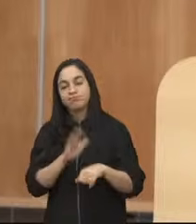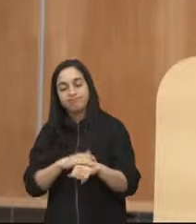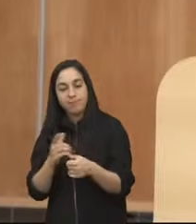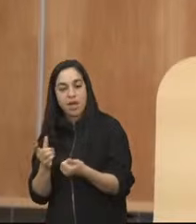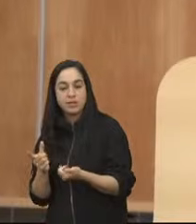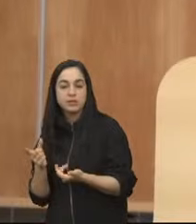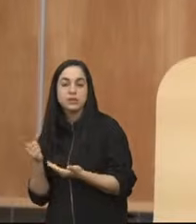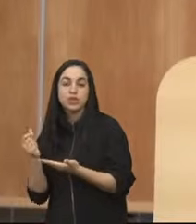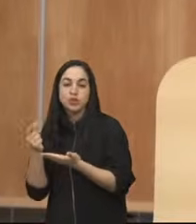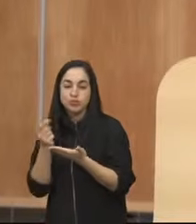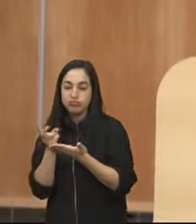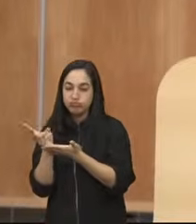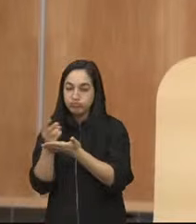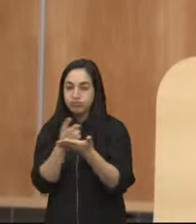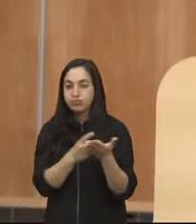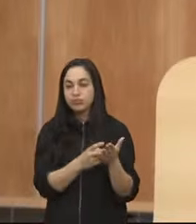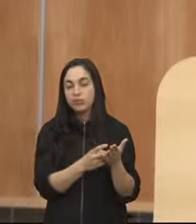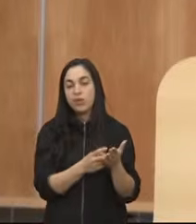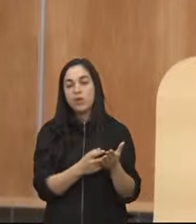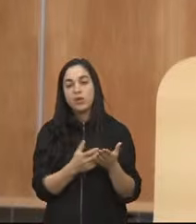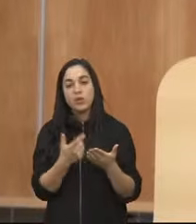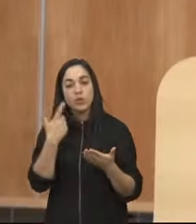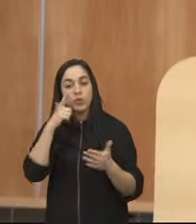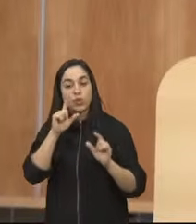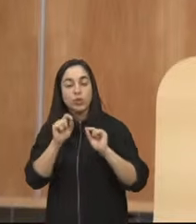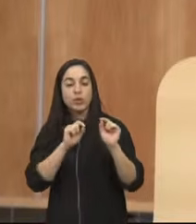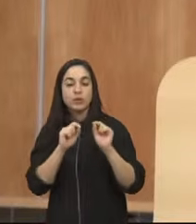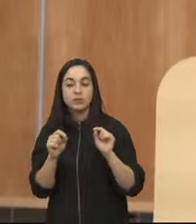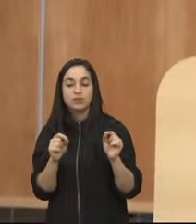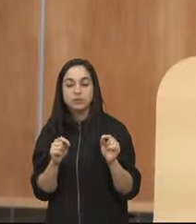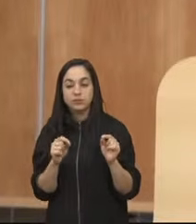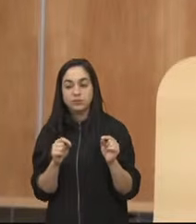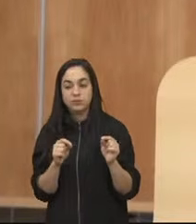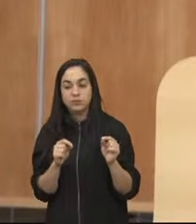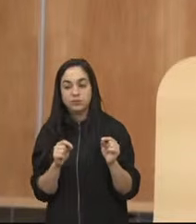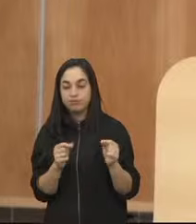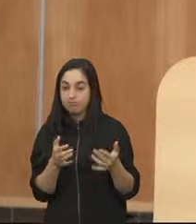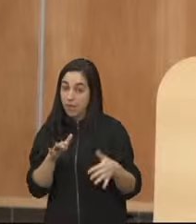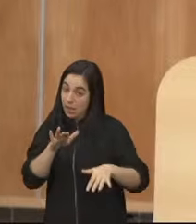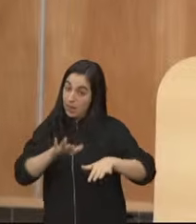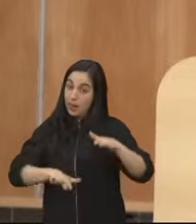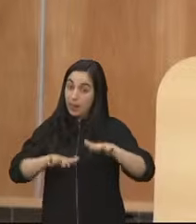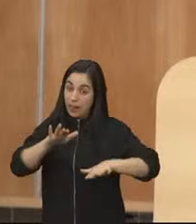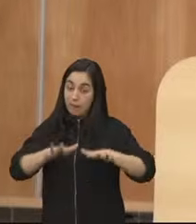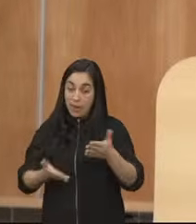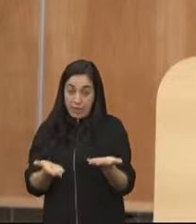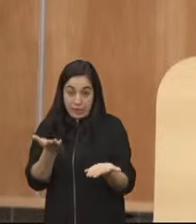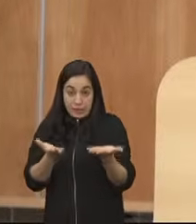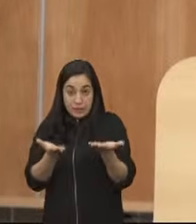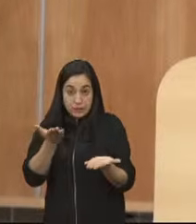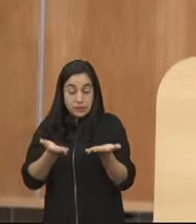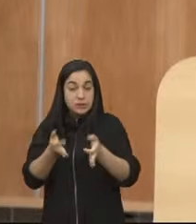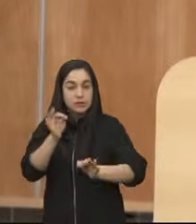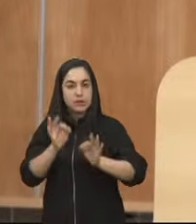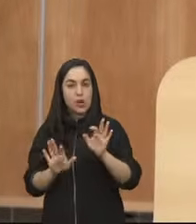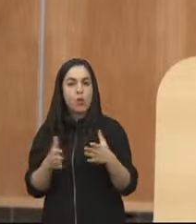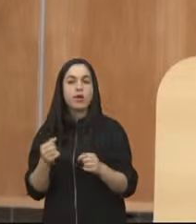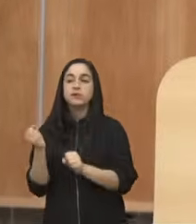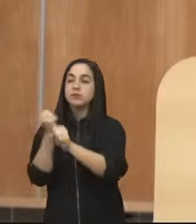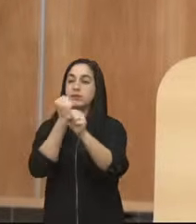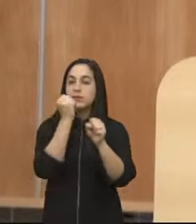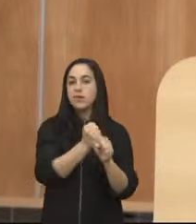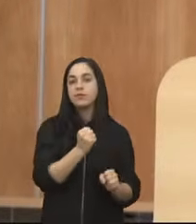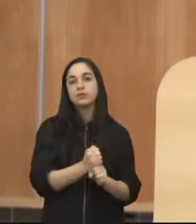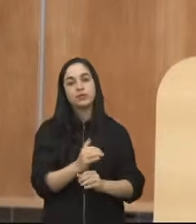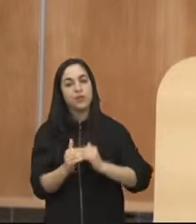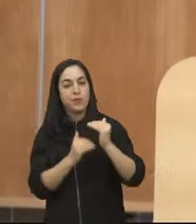e você fazia com que o seu caixa ficasse equilibrado, não é? Quando você faz uma obra e tem desenvolvimento,